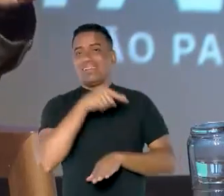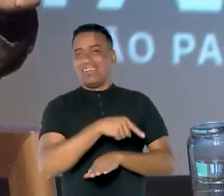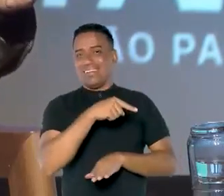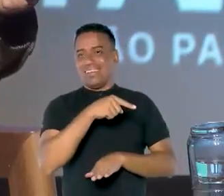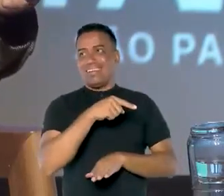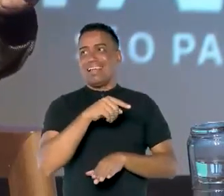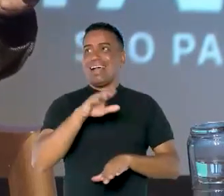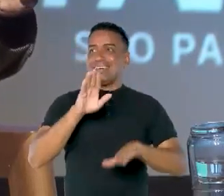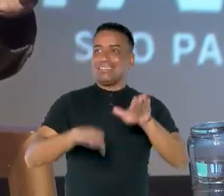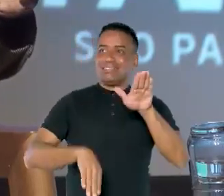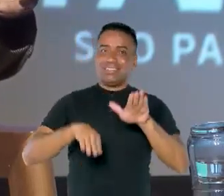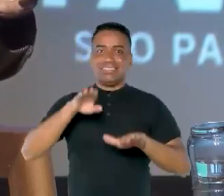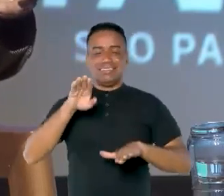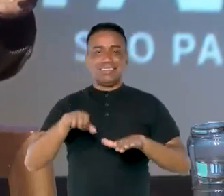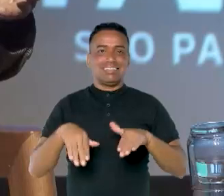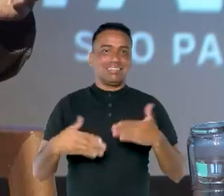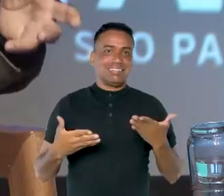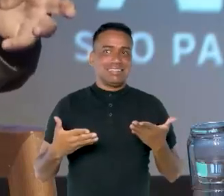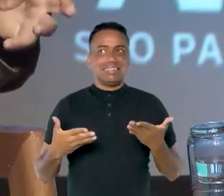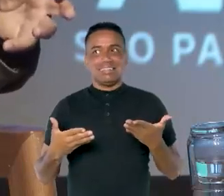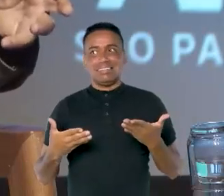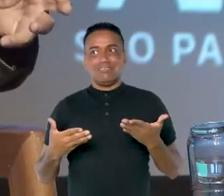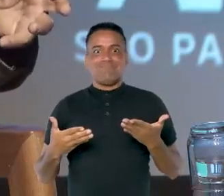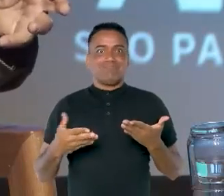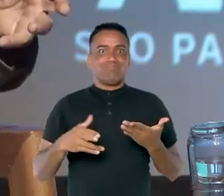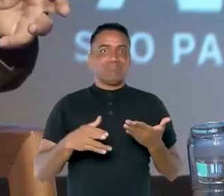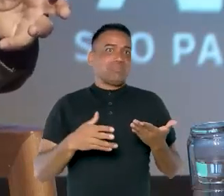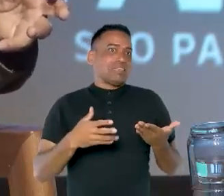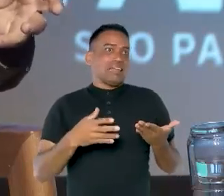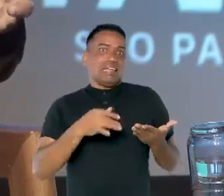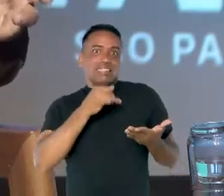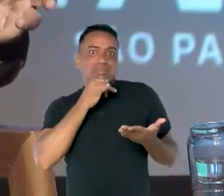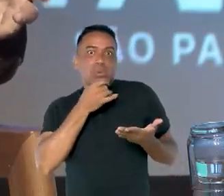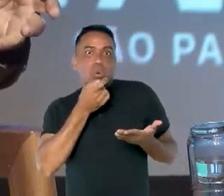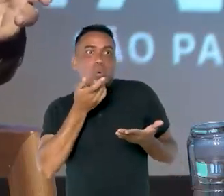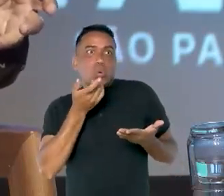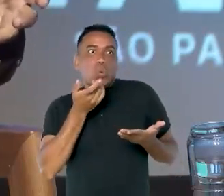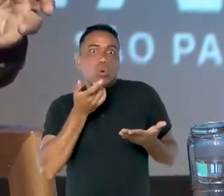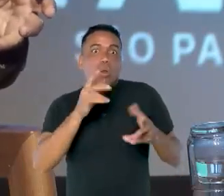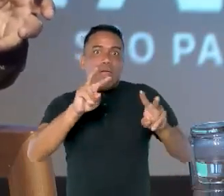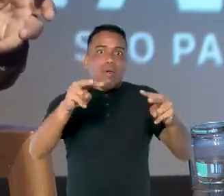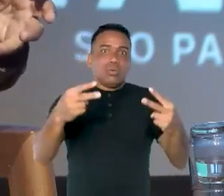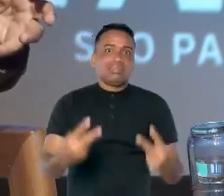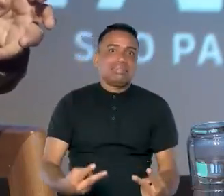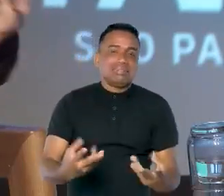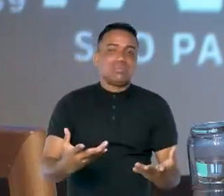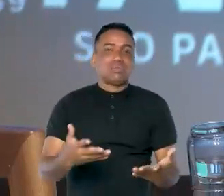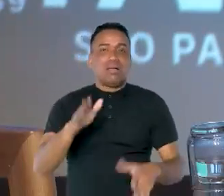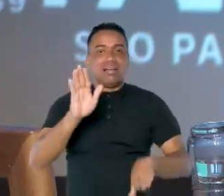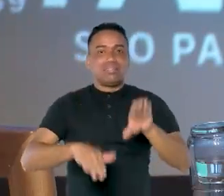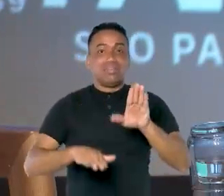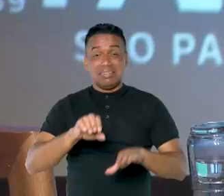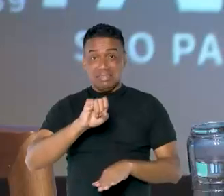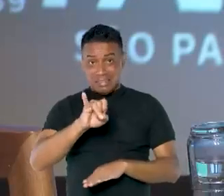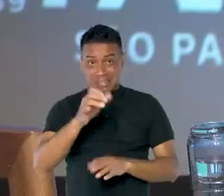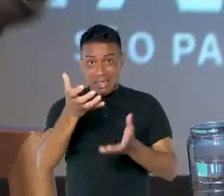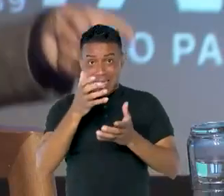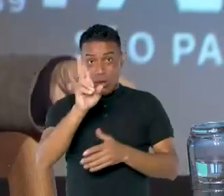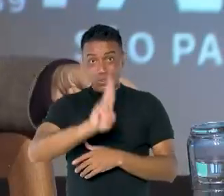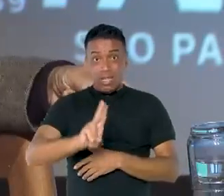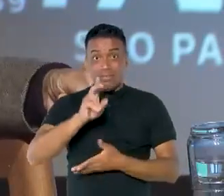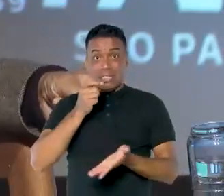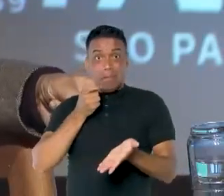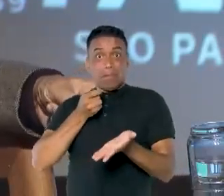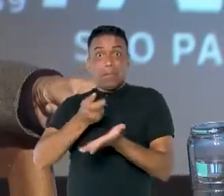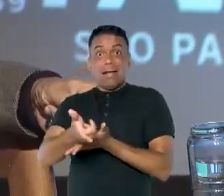descobre, às vezes, fica raro. Ela não é reconhecido e, às vezes, se ela quiser usar, ela vai